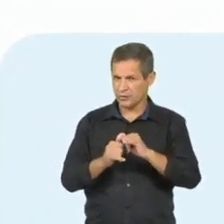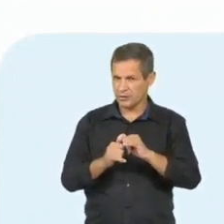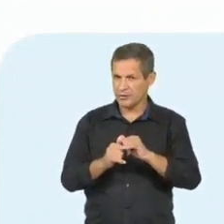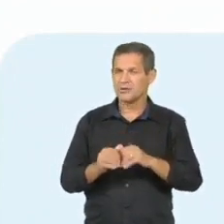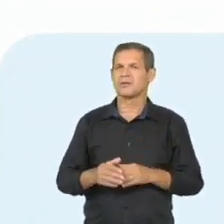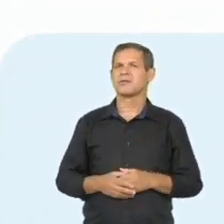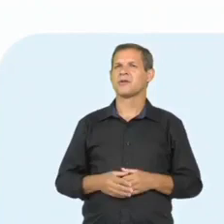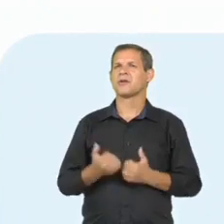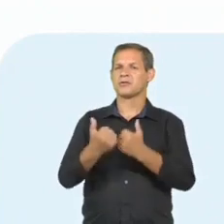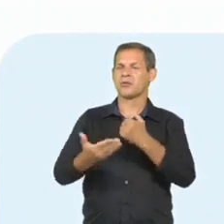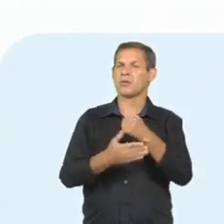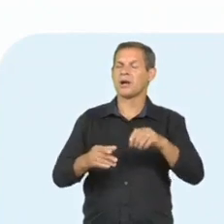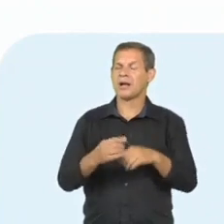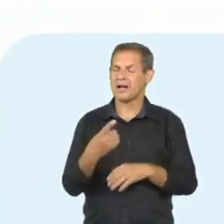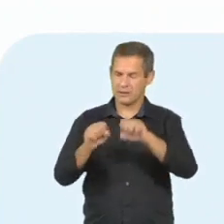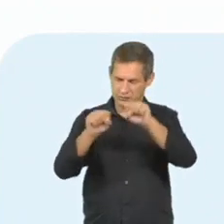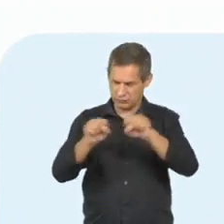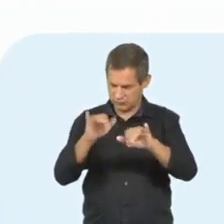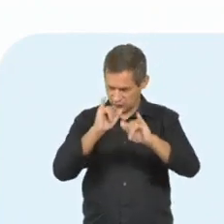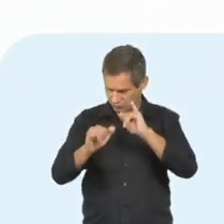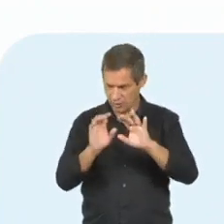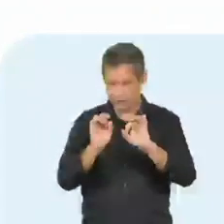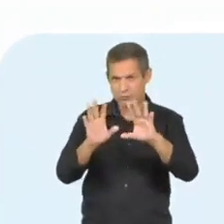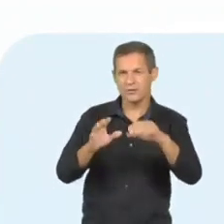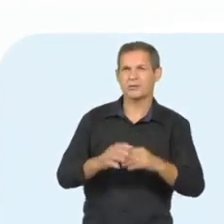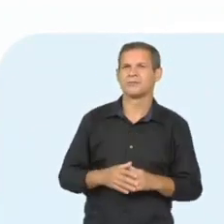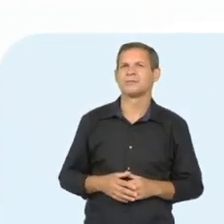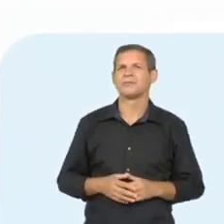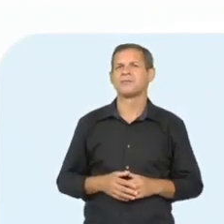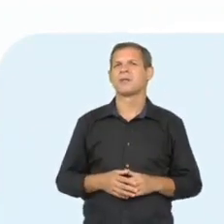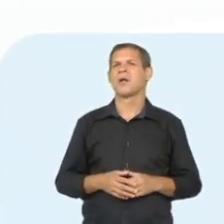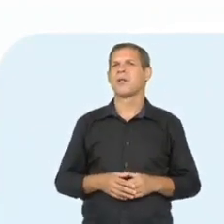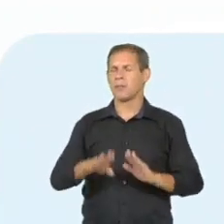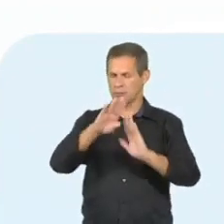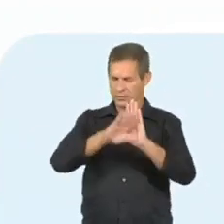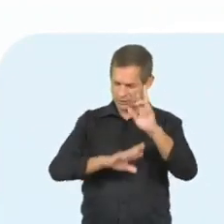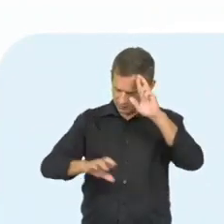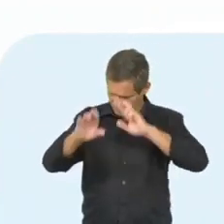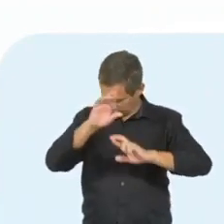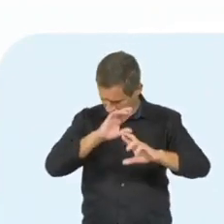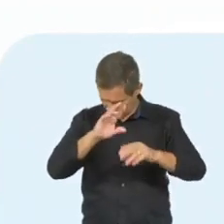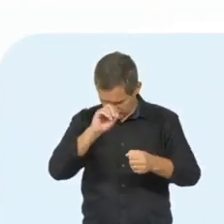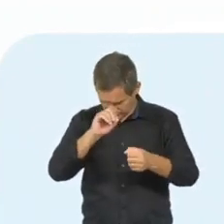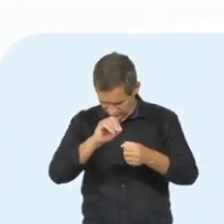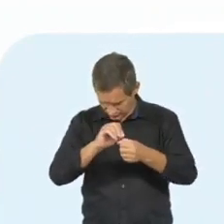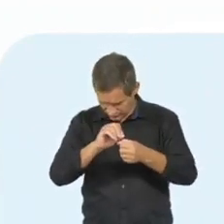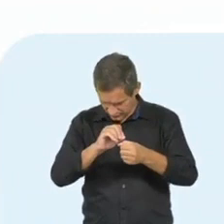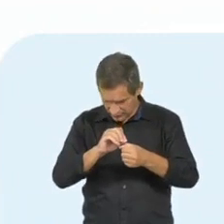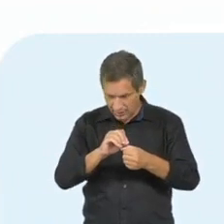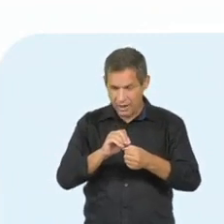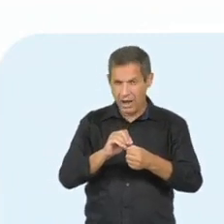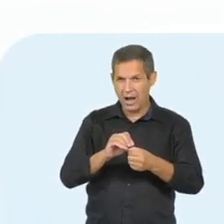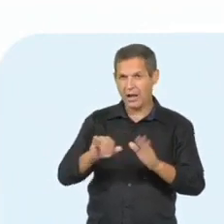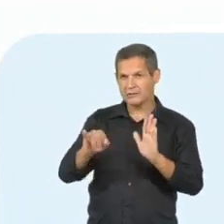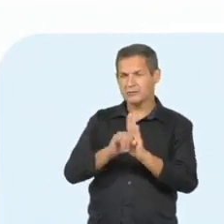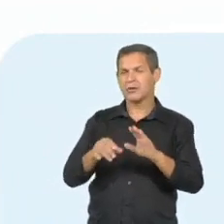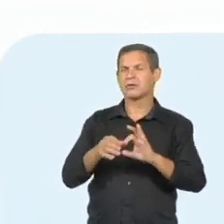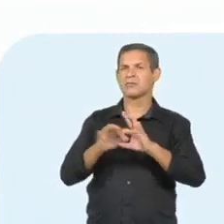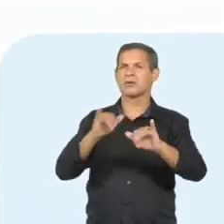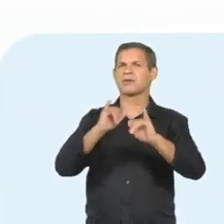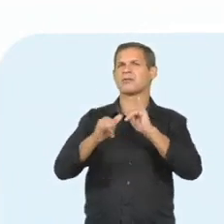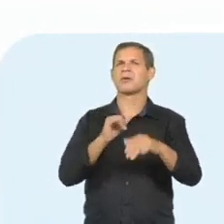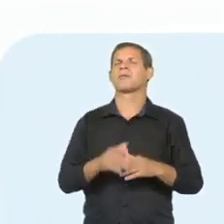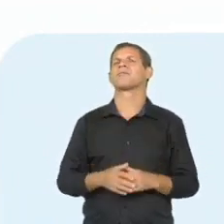subsistema, ele vai coletar informações específicas, processá-las, realizar análise e vai mandar essas